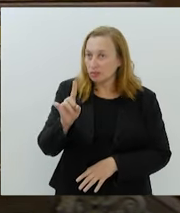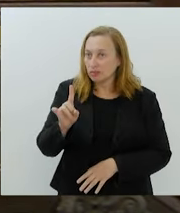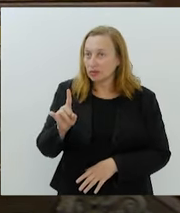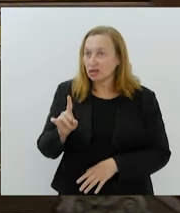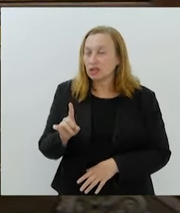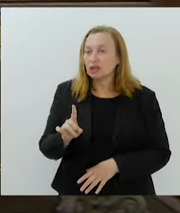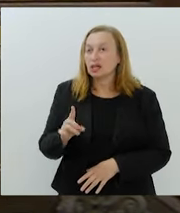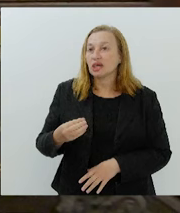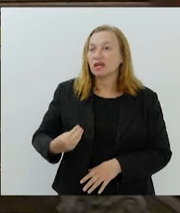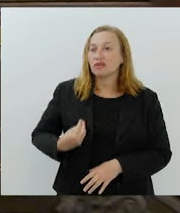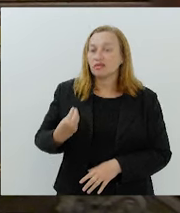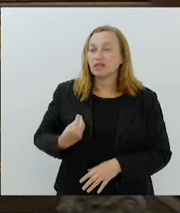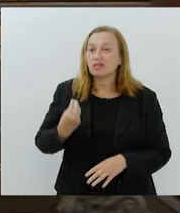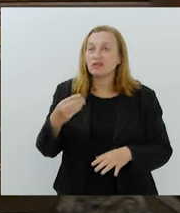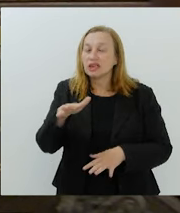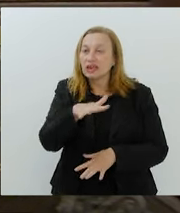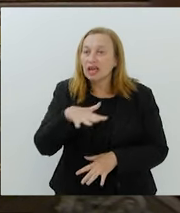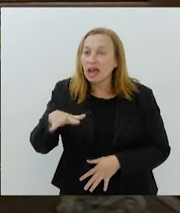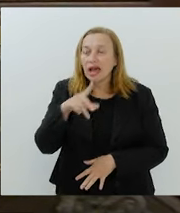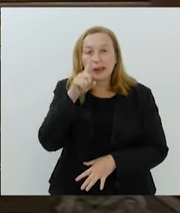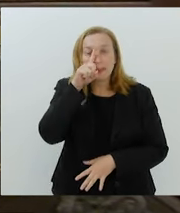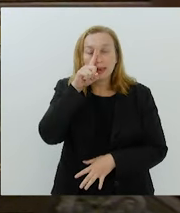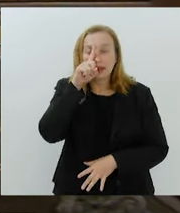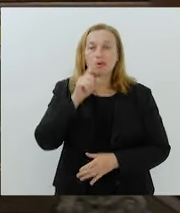Elas vivem em áreas de risco.